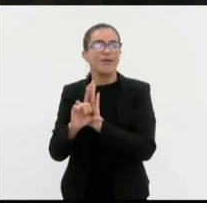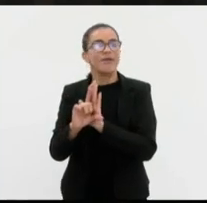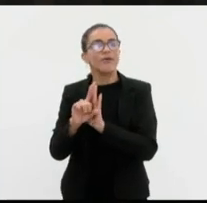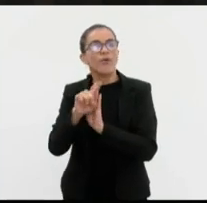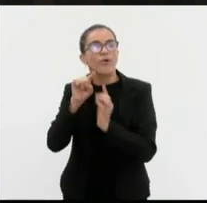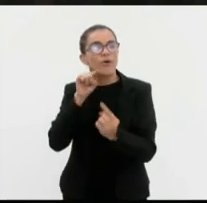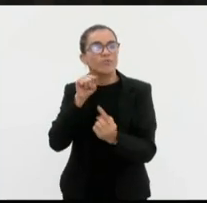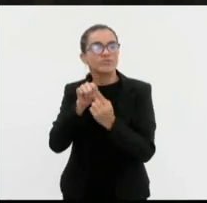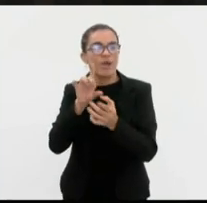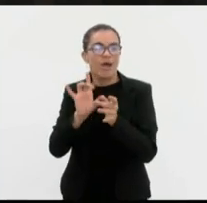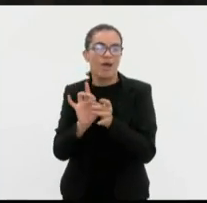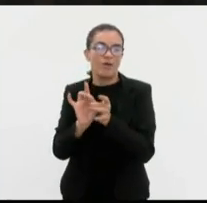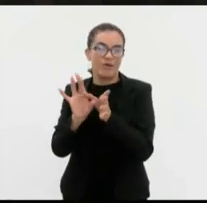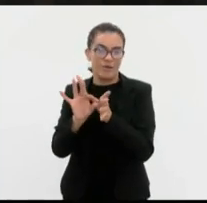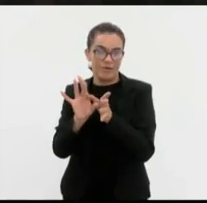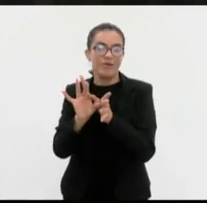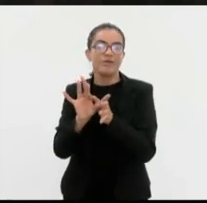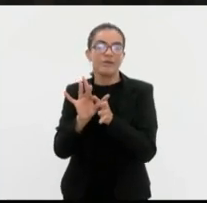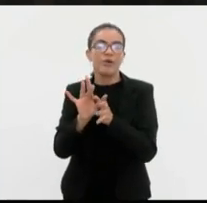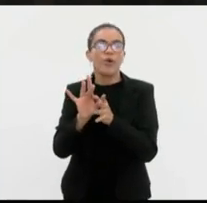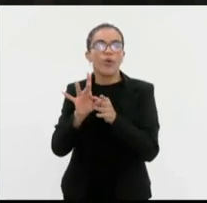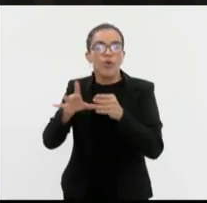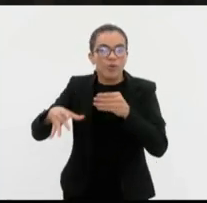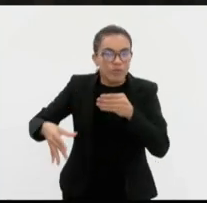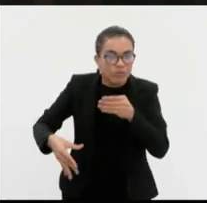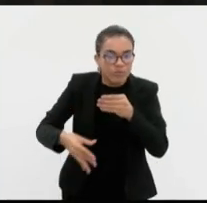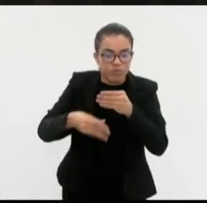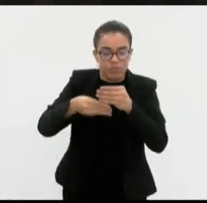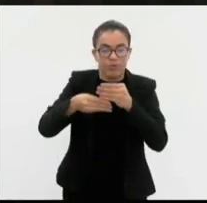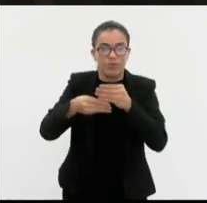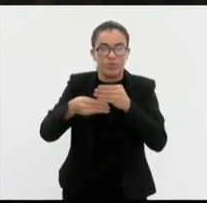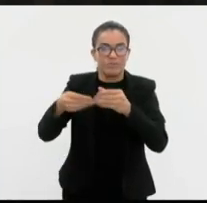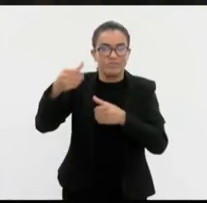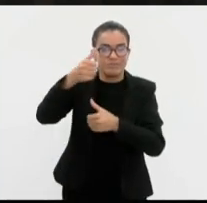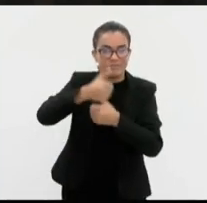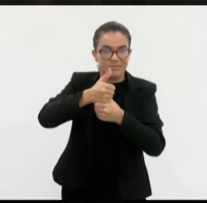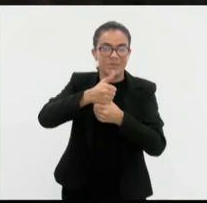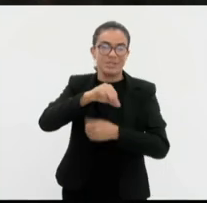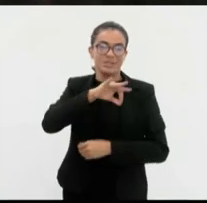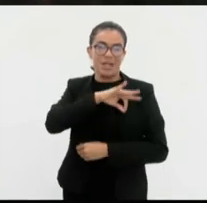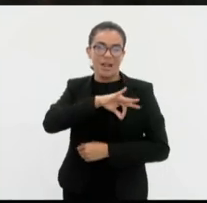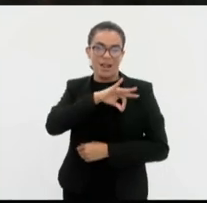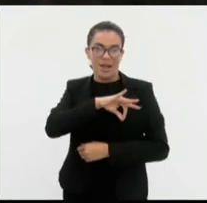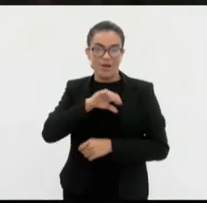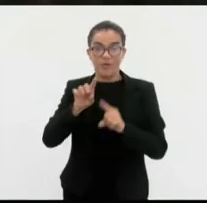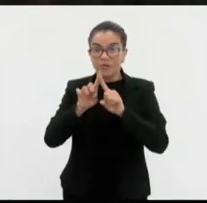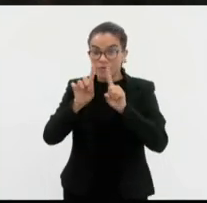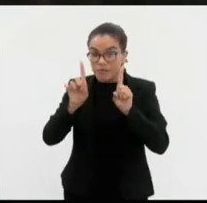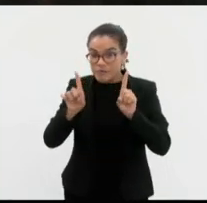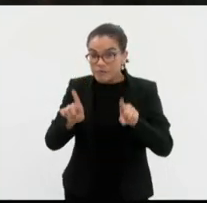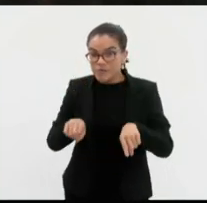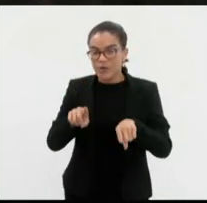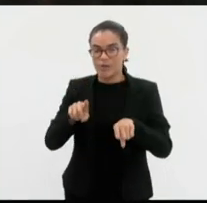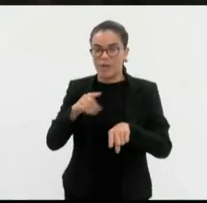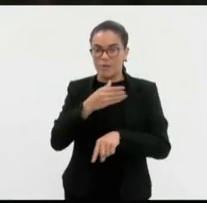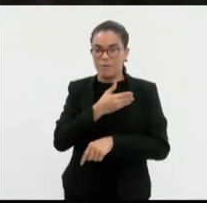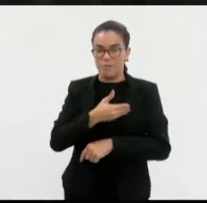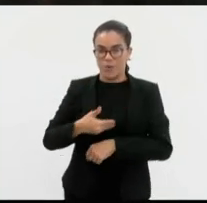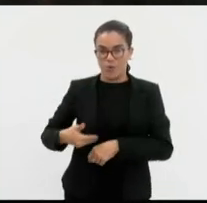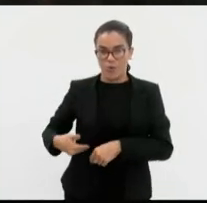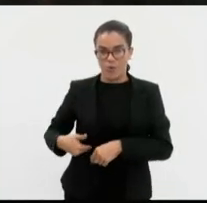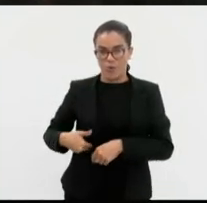autorizativo Para que houvesse a reposição salarial dos Servidores Públicos de todos